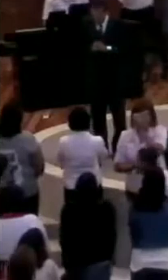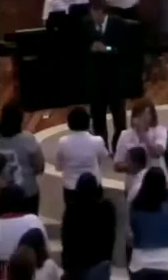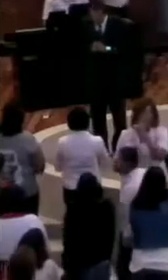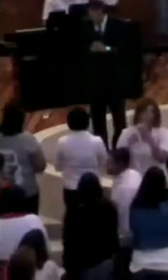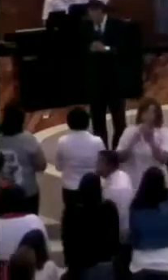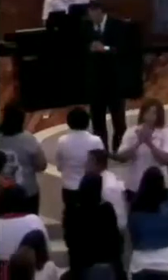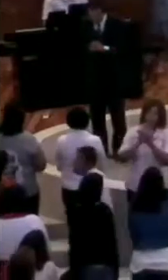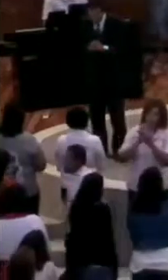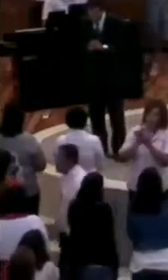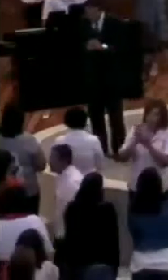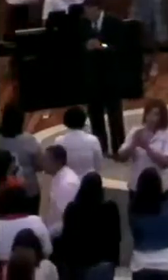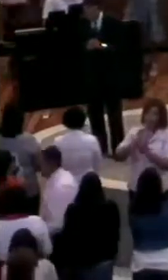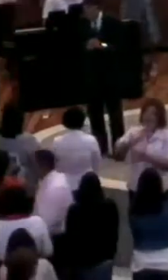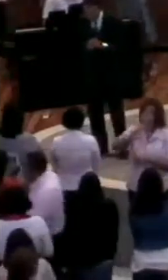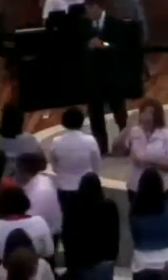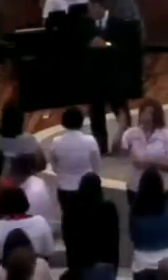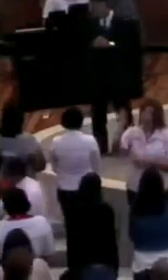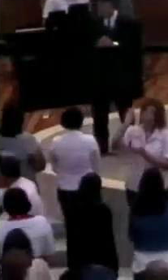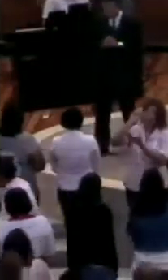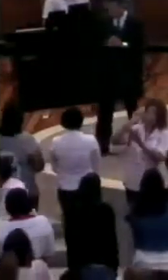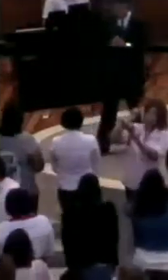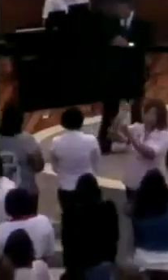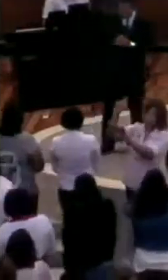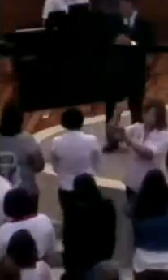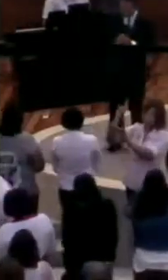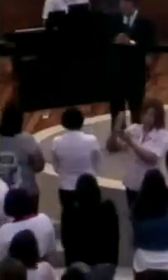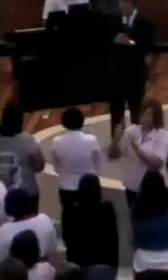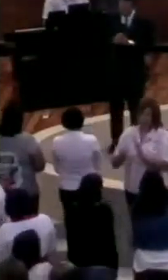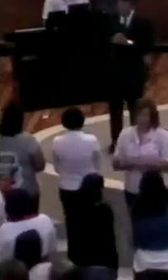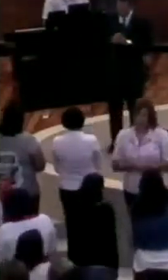Louvado seja o nome do nosso Deus.